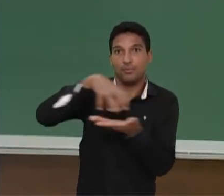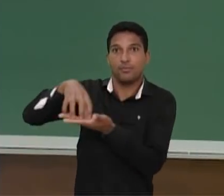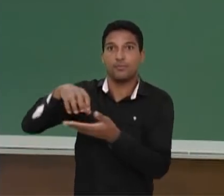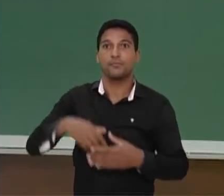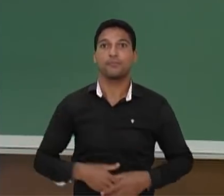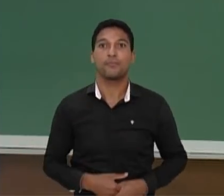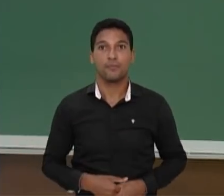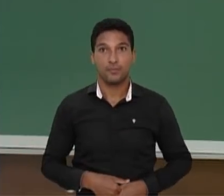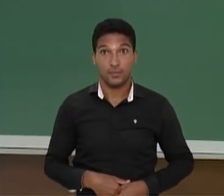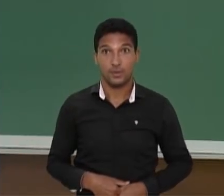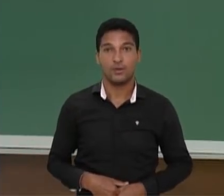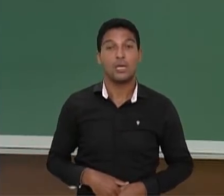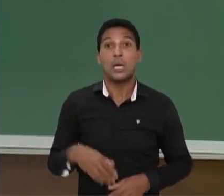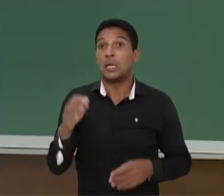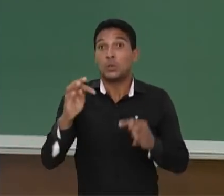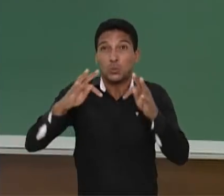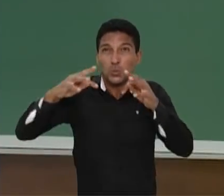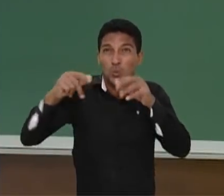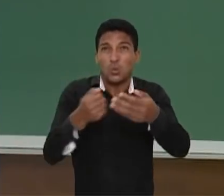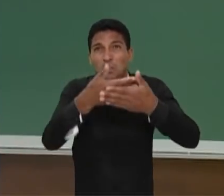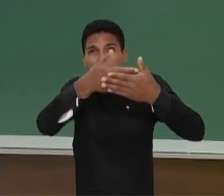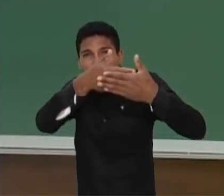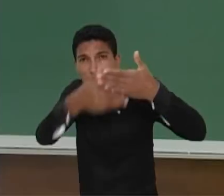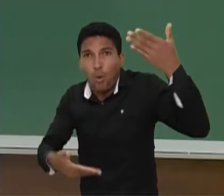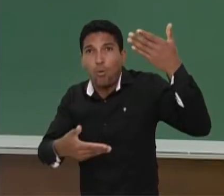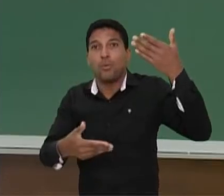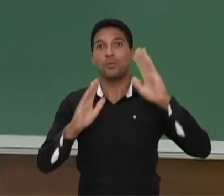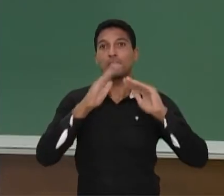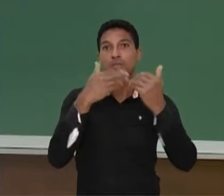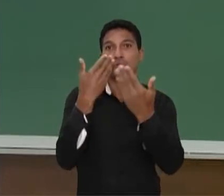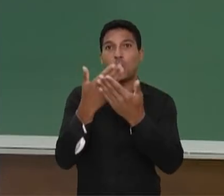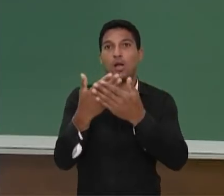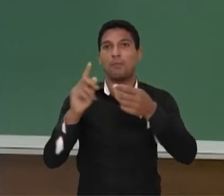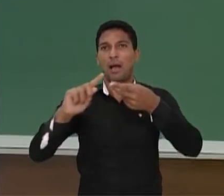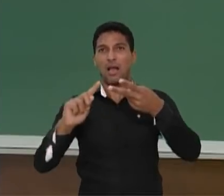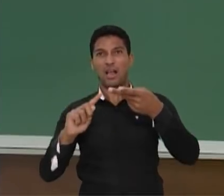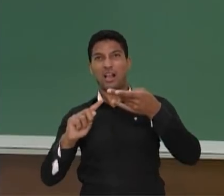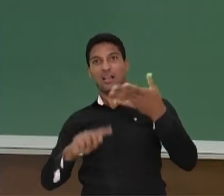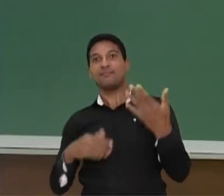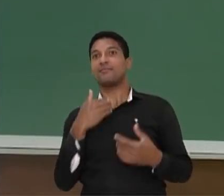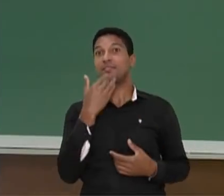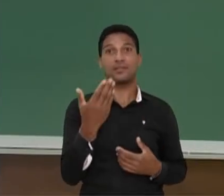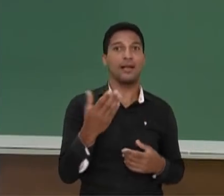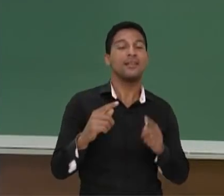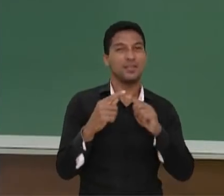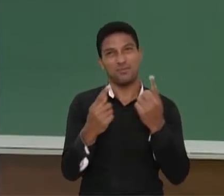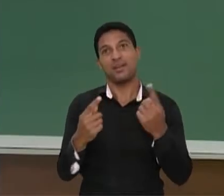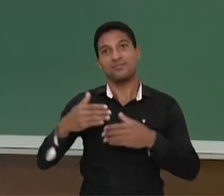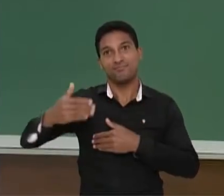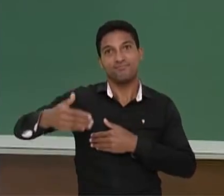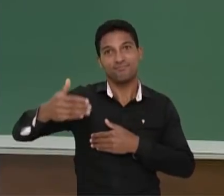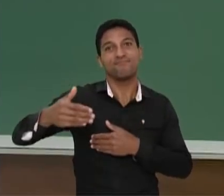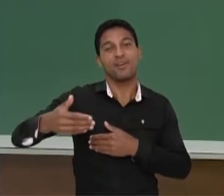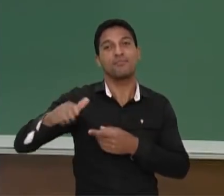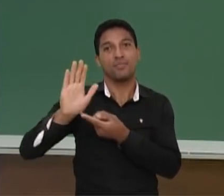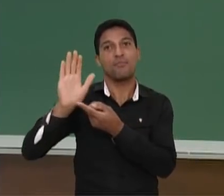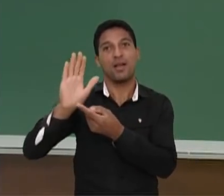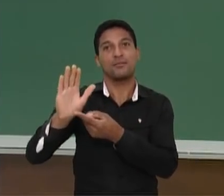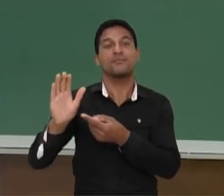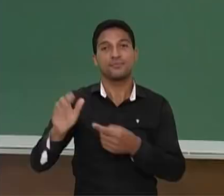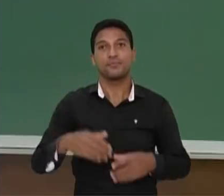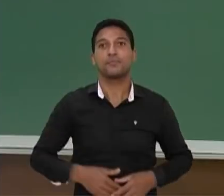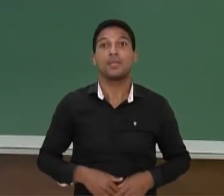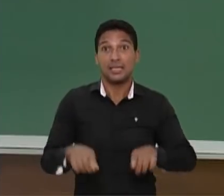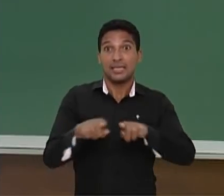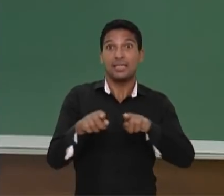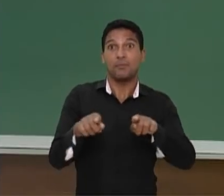aqui, alguns colégios não dá para falar todos na mesma aula, mas a professora vai mandando aos pouquinhos o recado aqui. E, claro, um grande, um enorme,